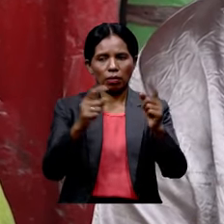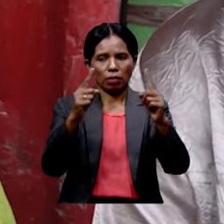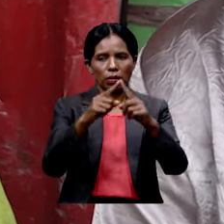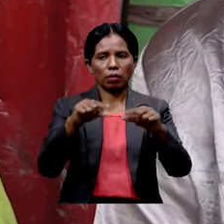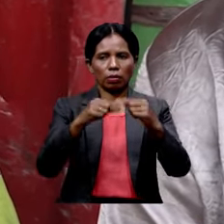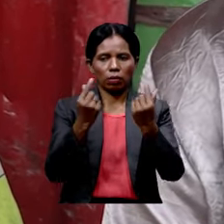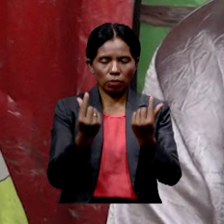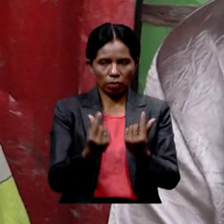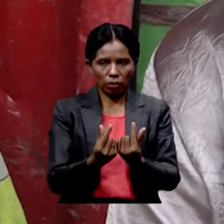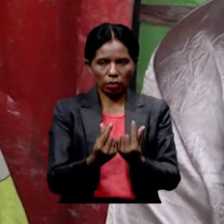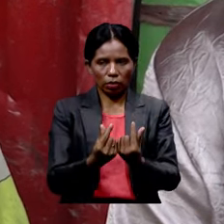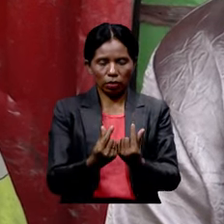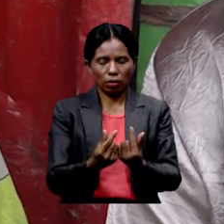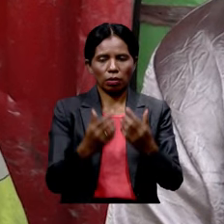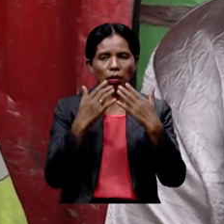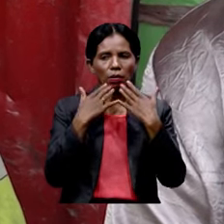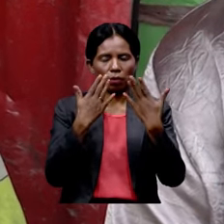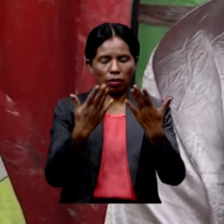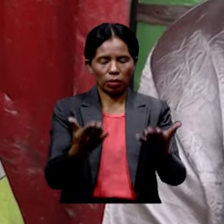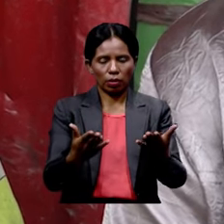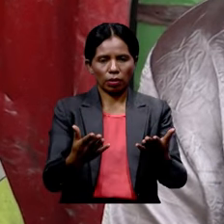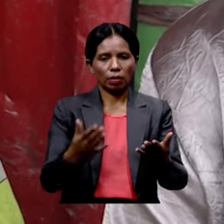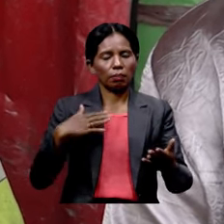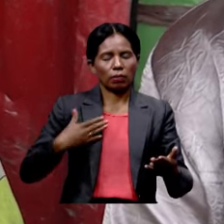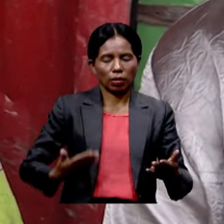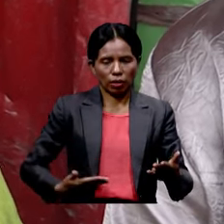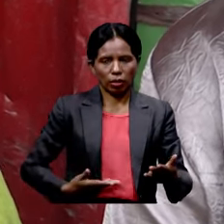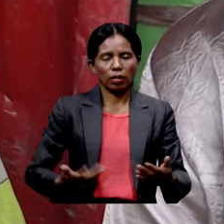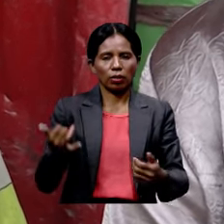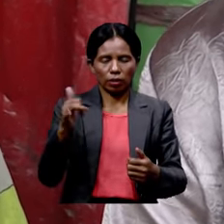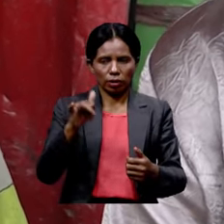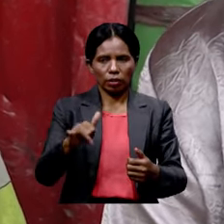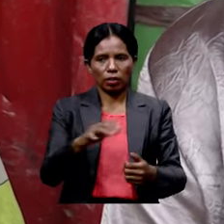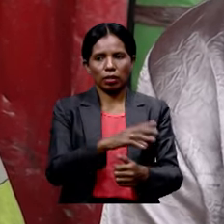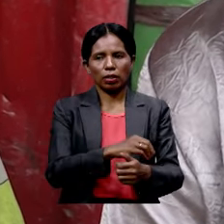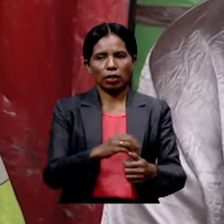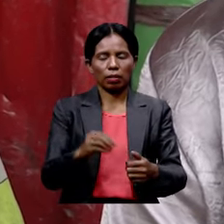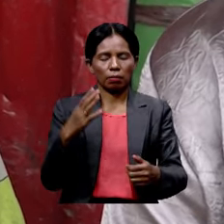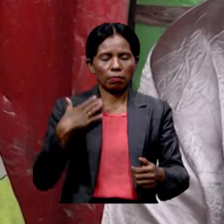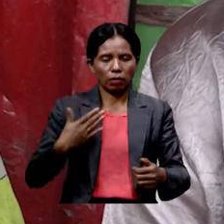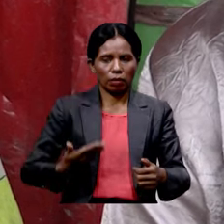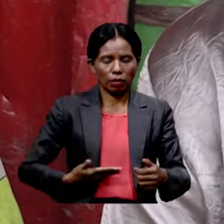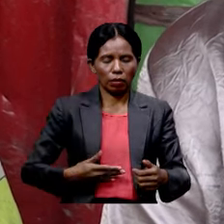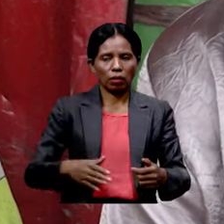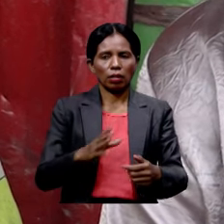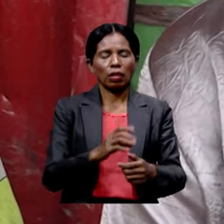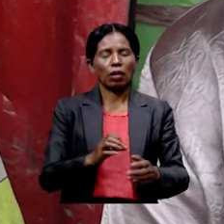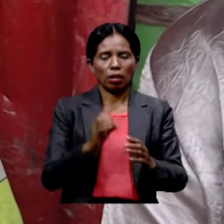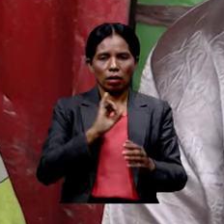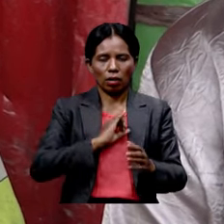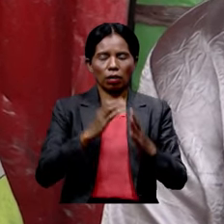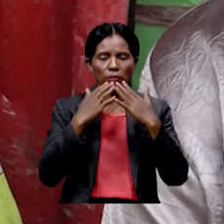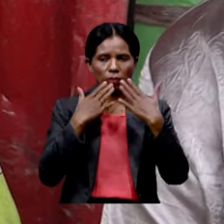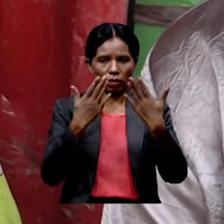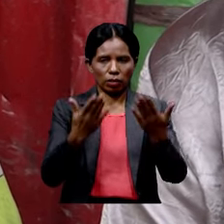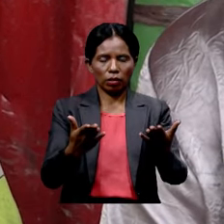ekipa akrede sebarak bai ha mana sira bai ha mana bo tur helane hau akrede se